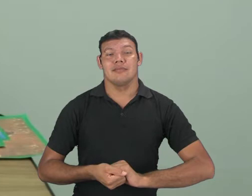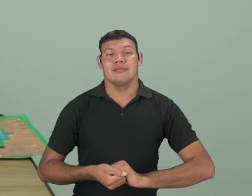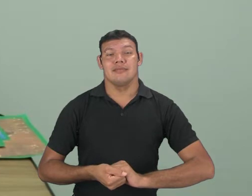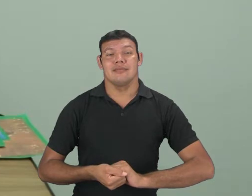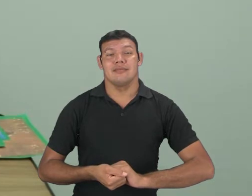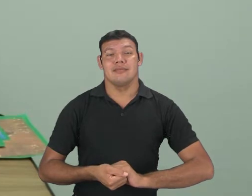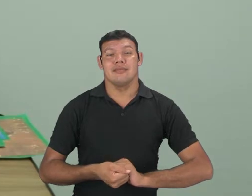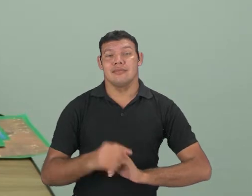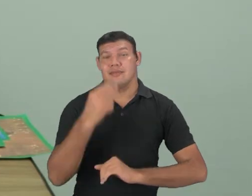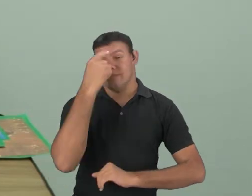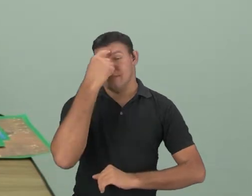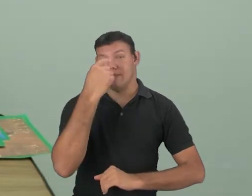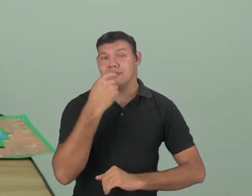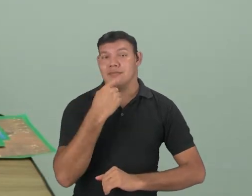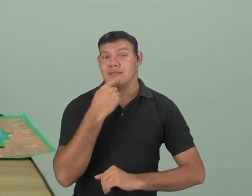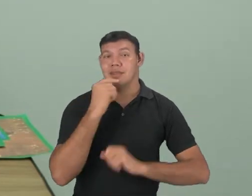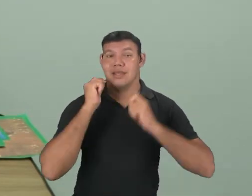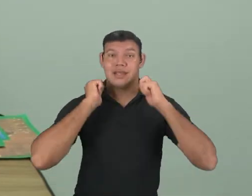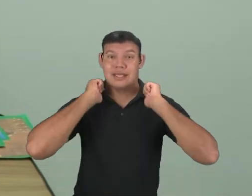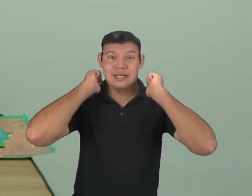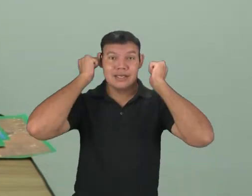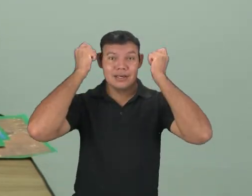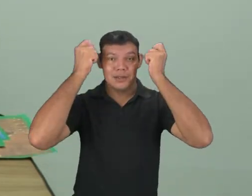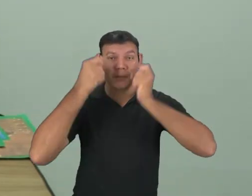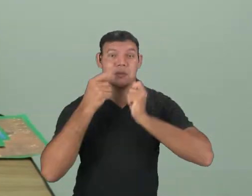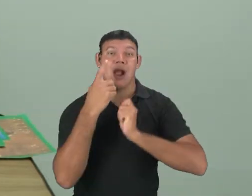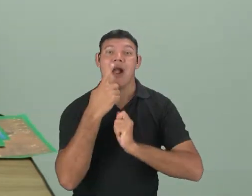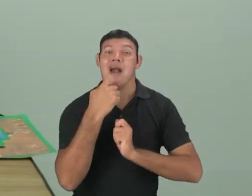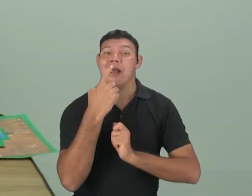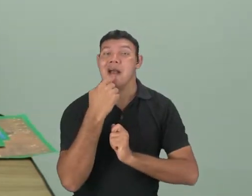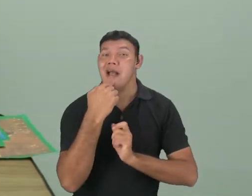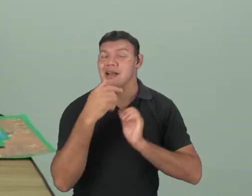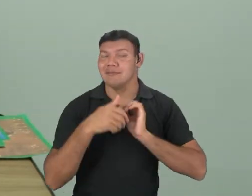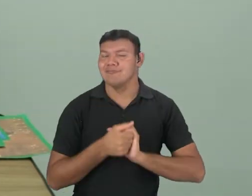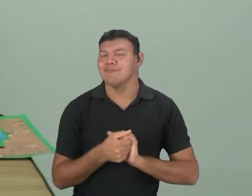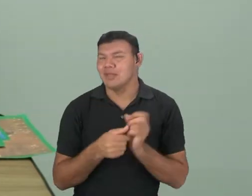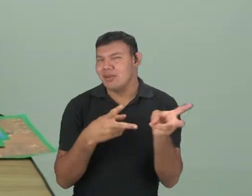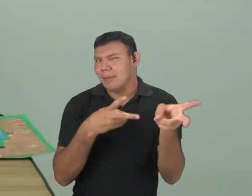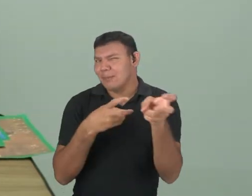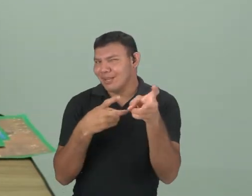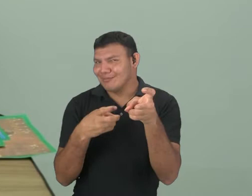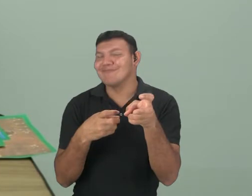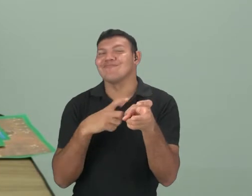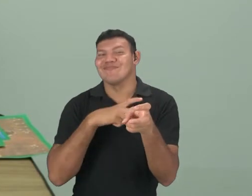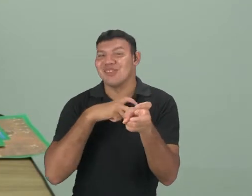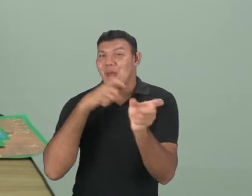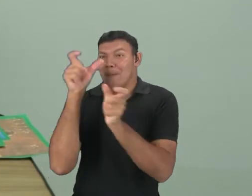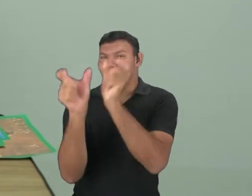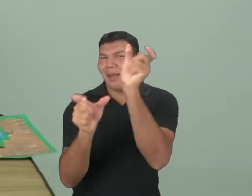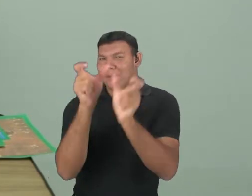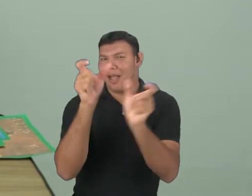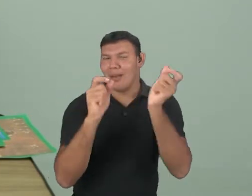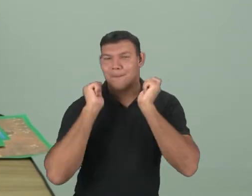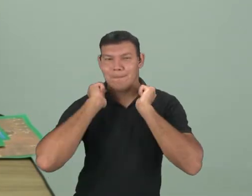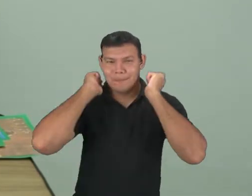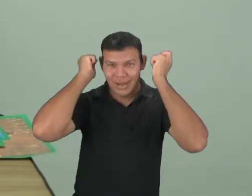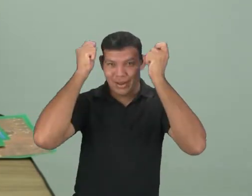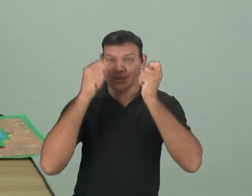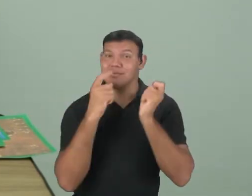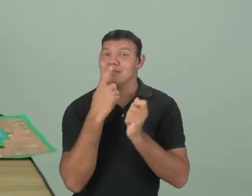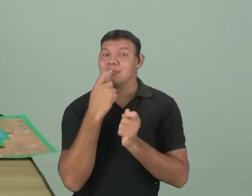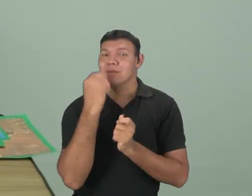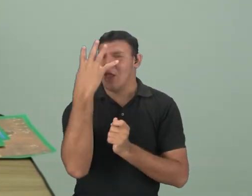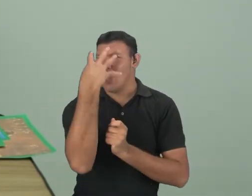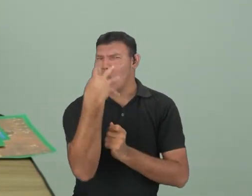aqui a imagem do Chapeuzinho Vermelho, E nós vimos aqui que tem os personagens Chapeuzinho Vermelho, nós